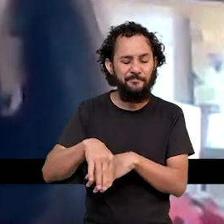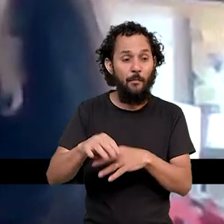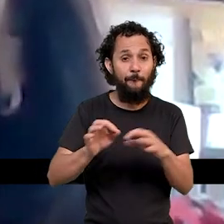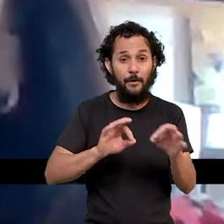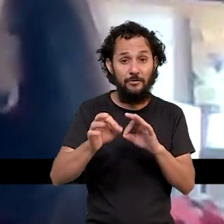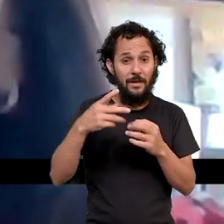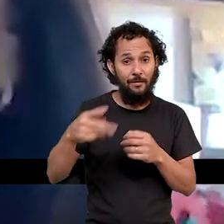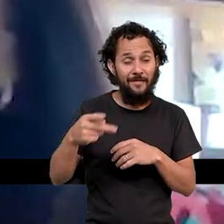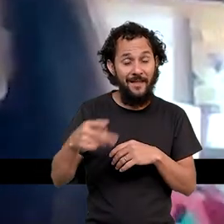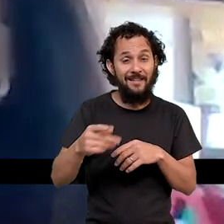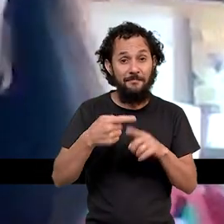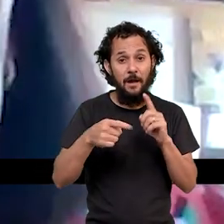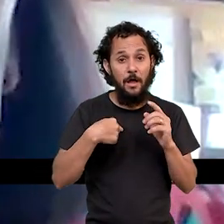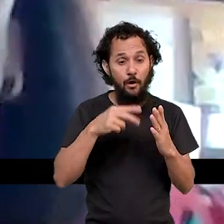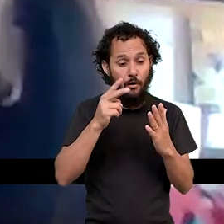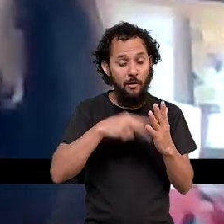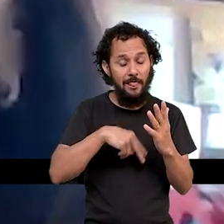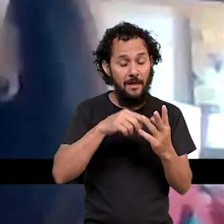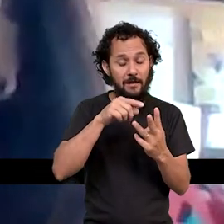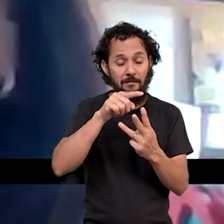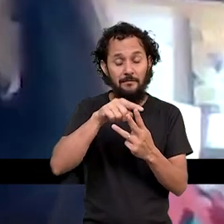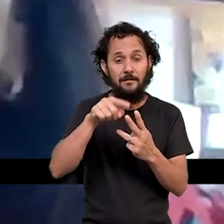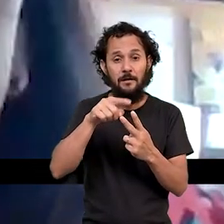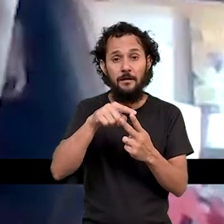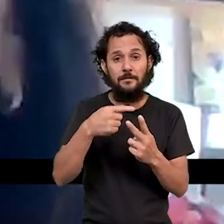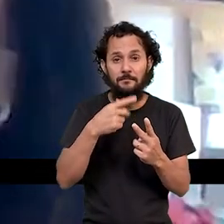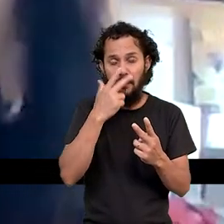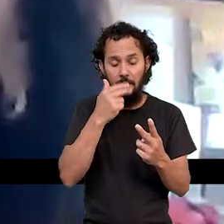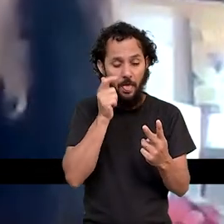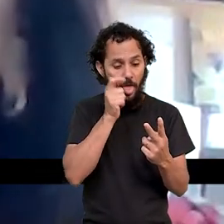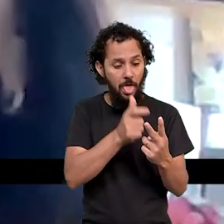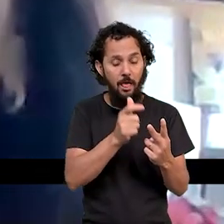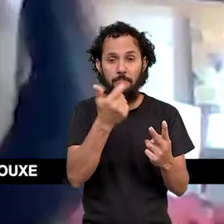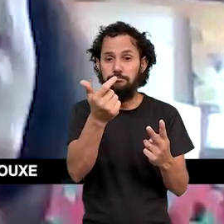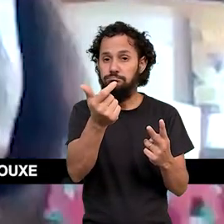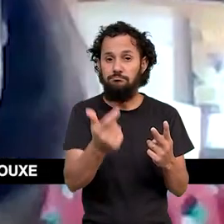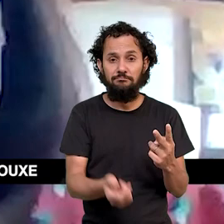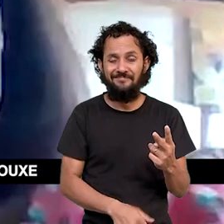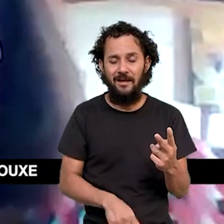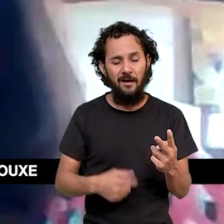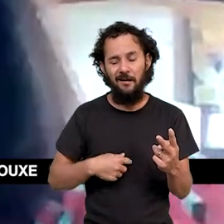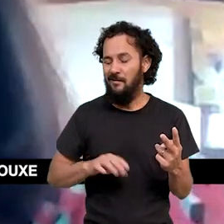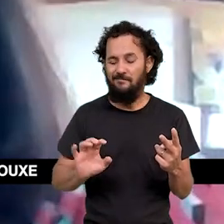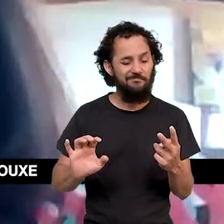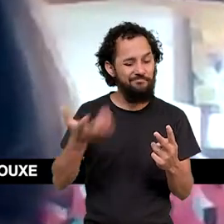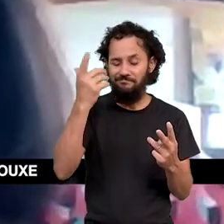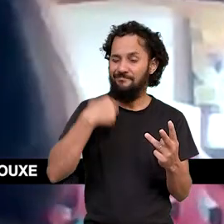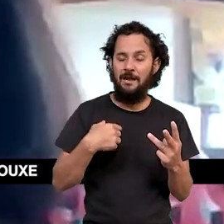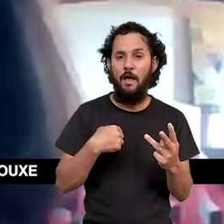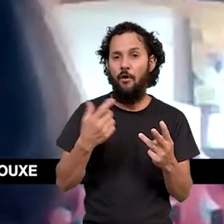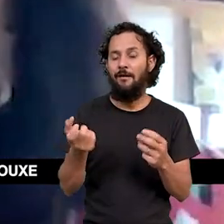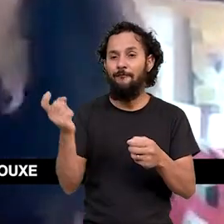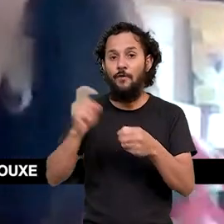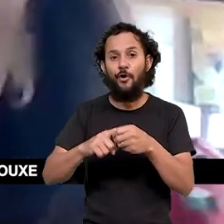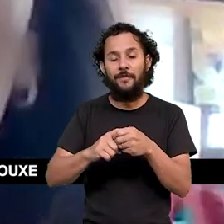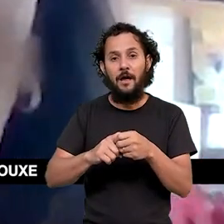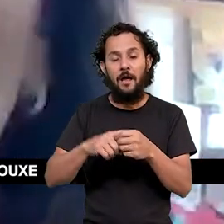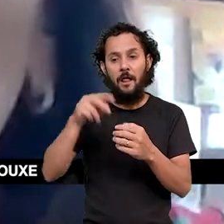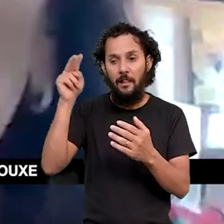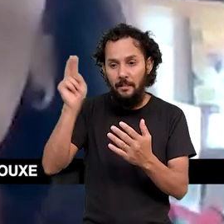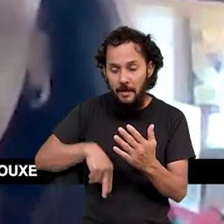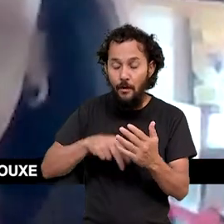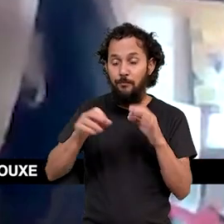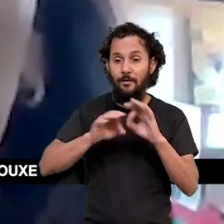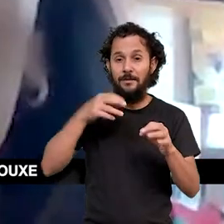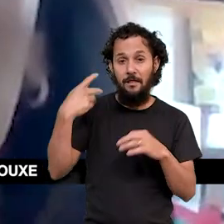projeto dela. Só que eu li os outros projetos e eles não me atraíram, e eu resolvi voltar naqueles 2. E quando eu li